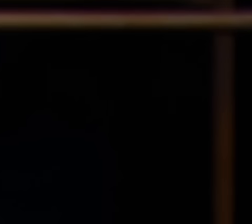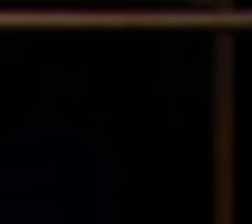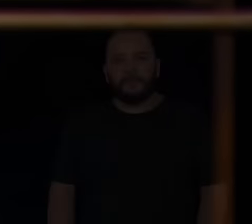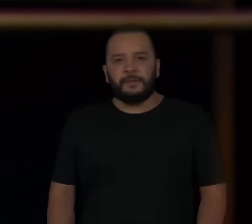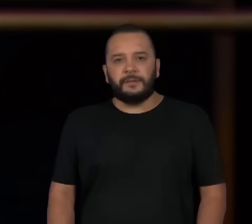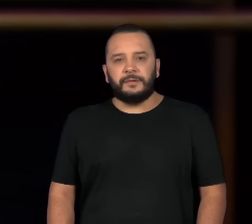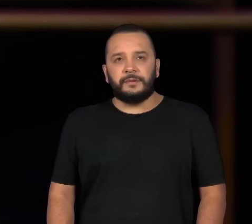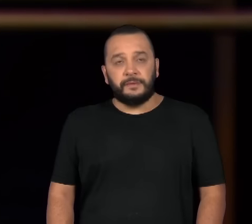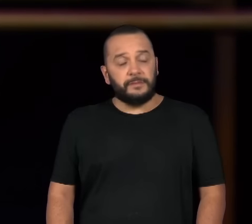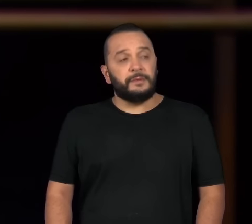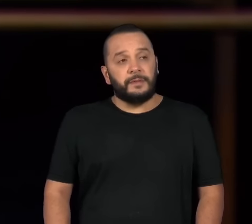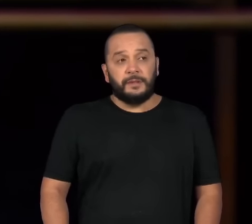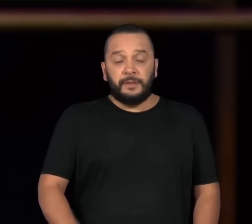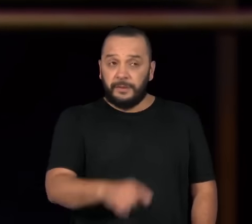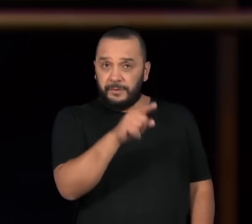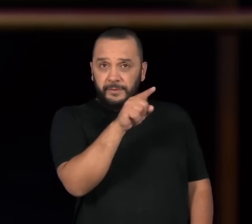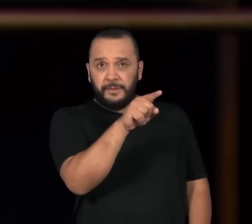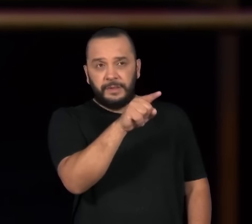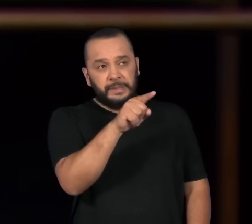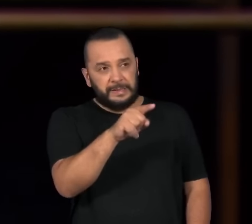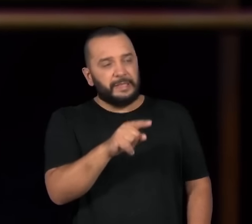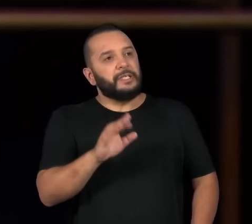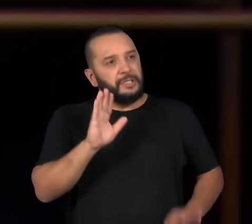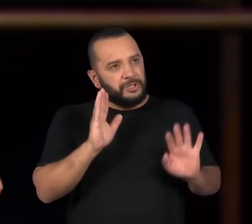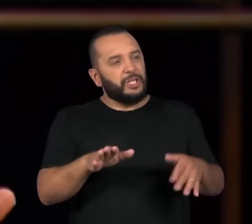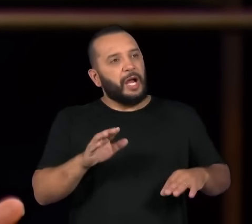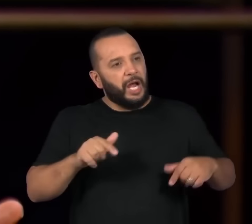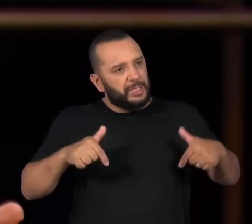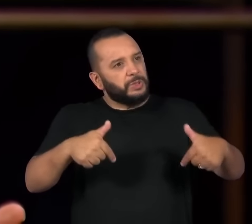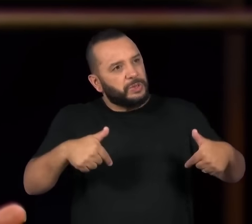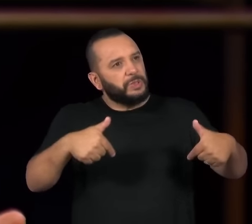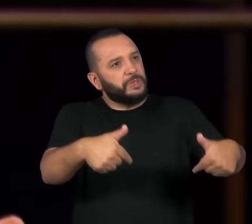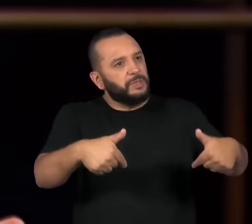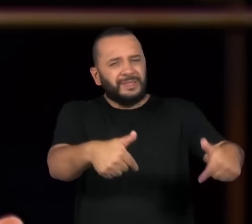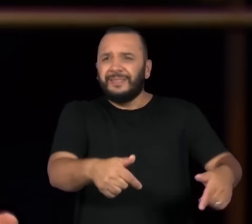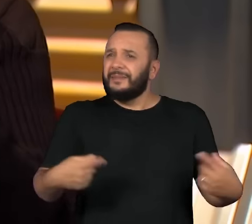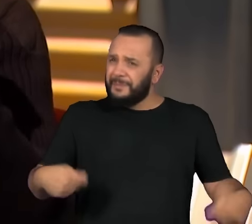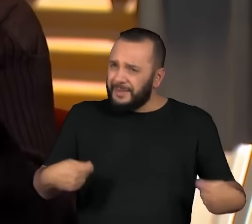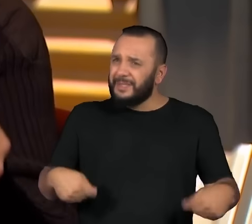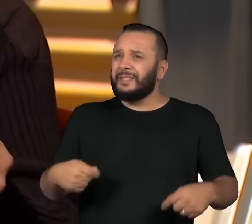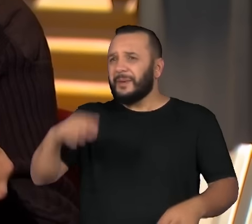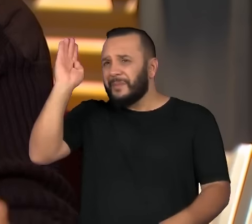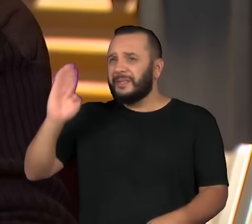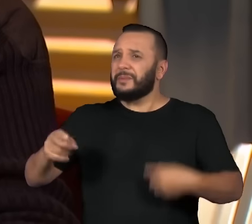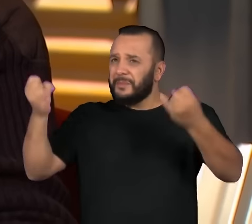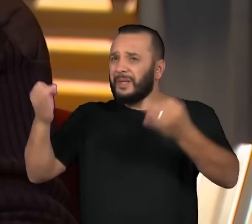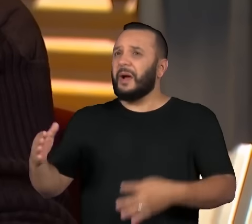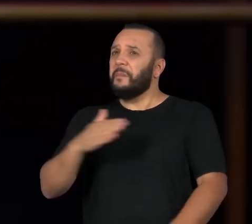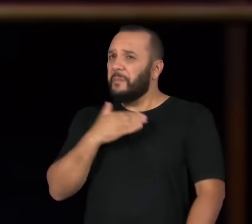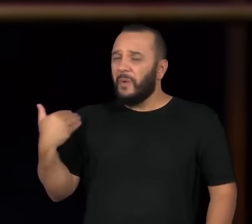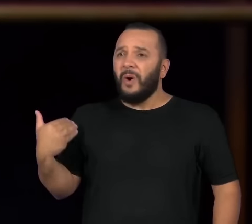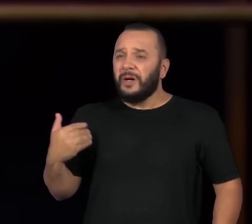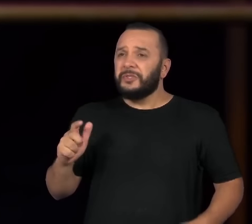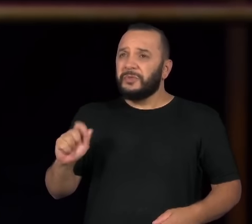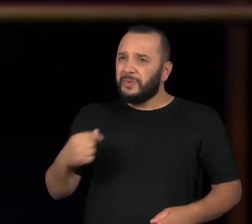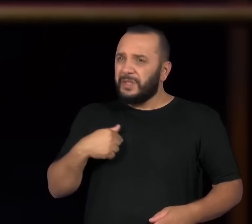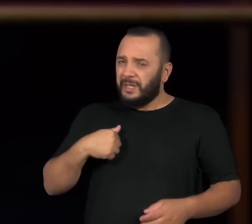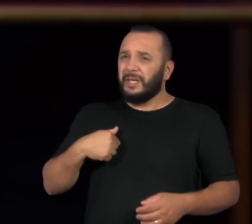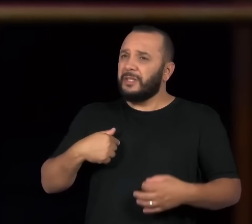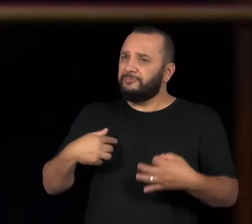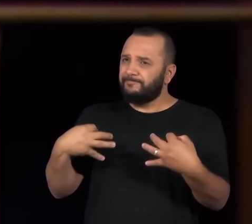E isso virou para você uma causa, né? Um Sem ativismo. dúvida, o Brasil precisa falar da morte, precisa morte falar digna, não é isso?